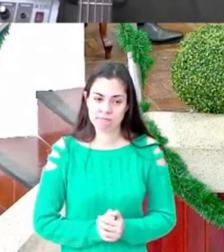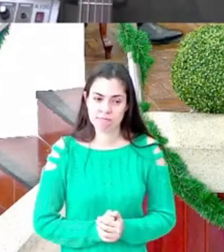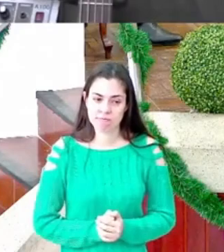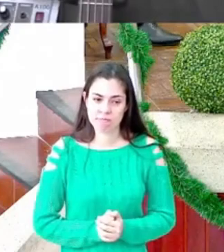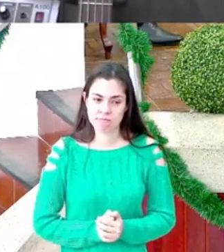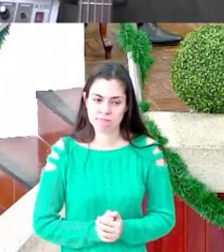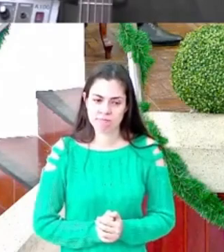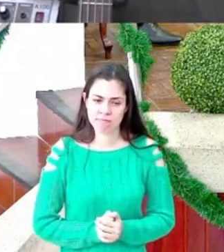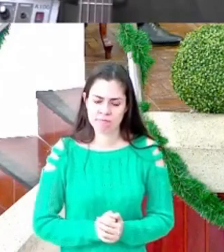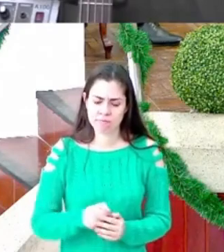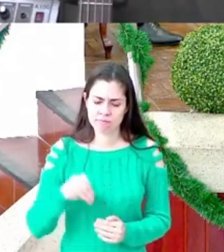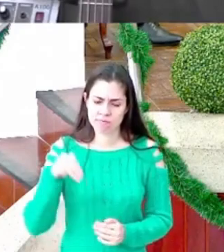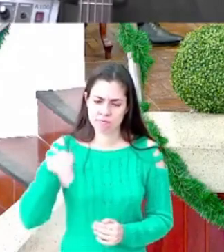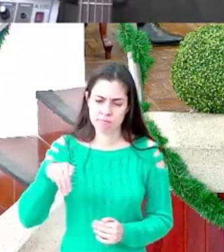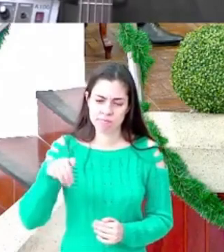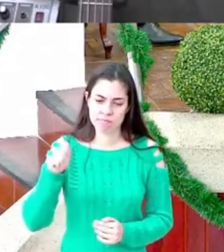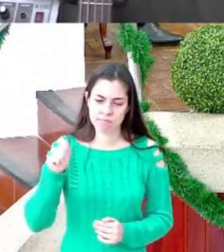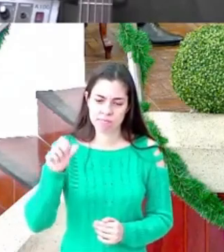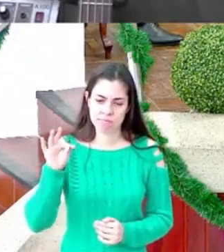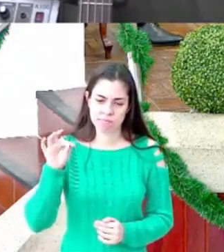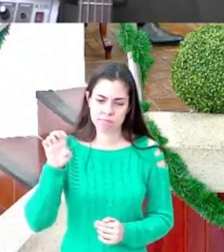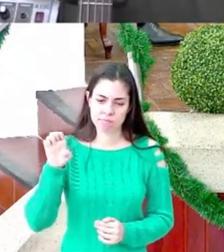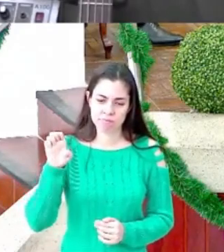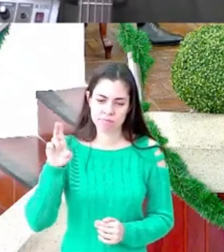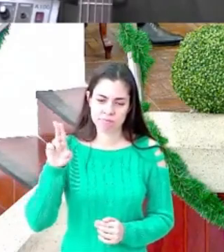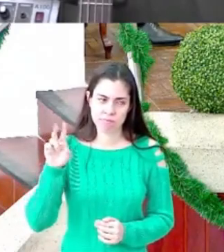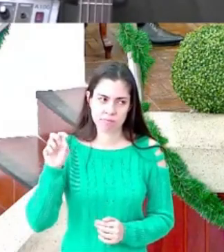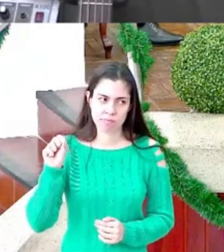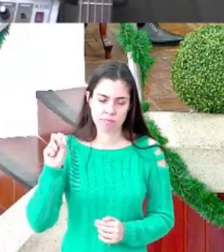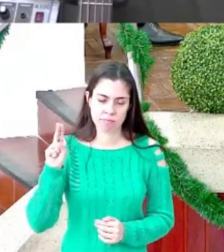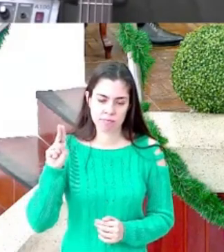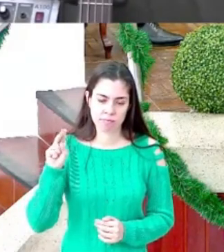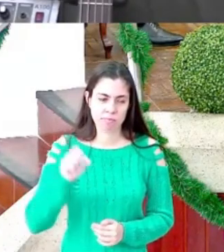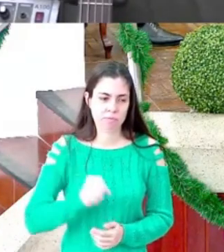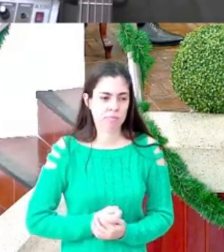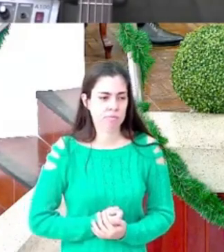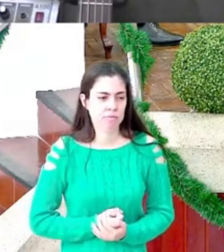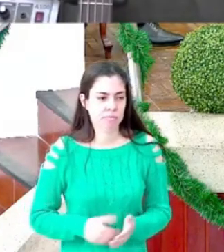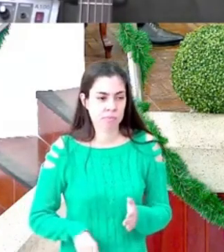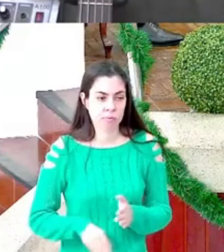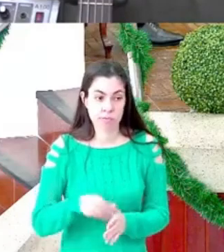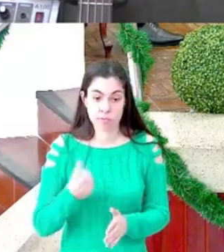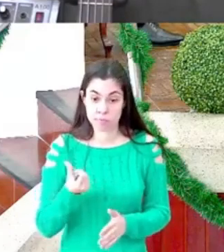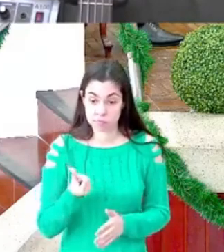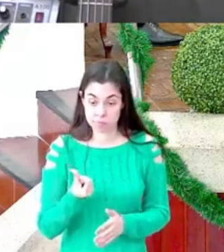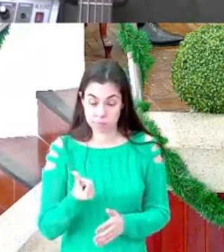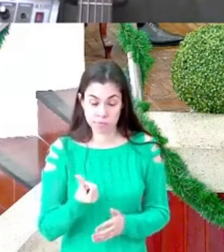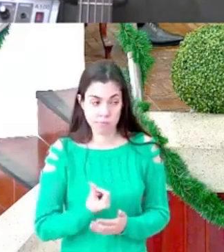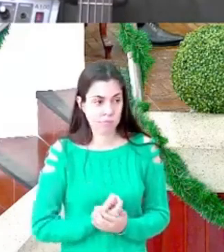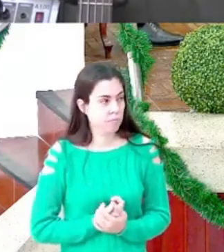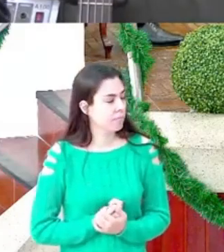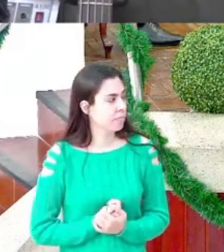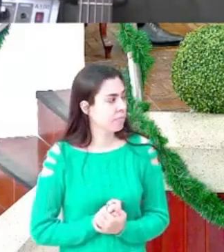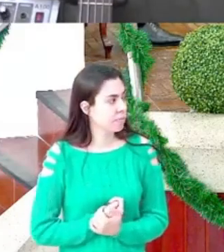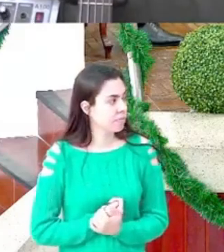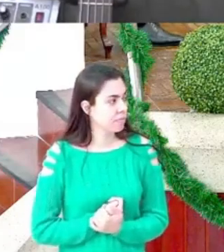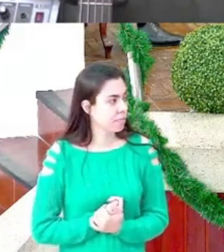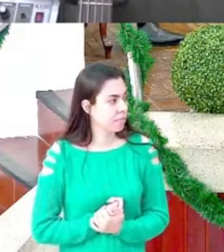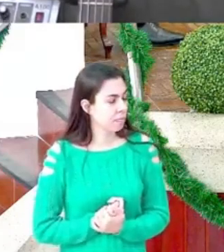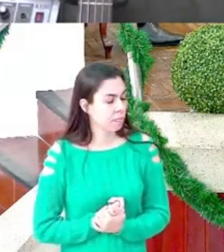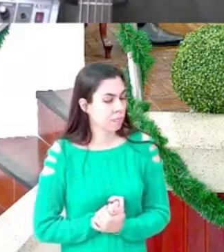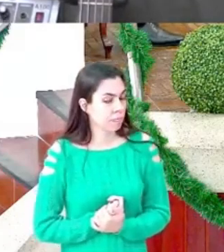capítulo 6. Evangelho segundo Mateus, capítulo 6. Mas antes de